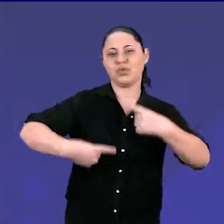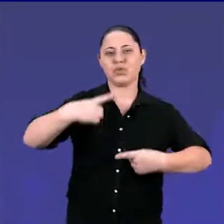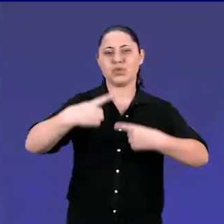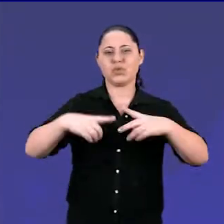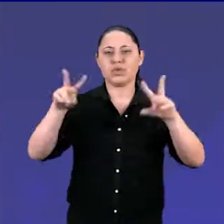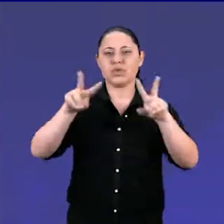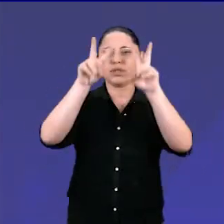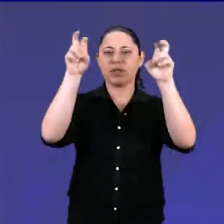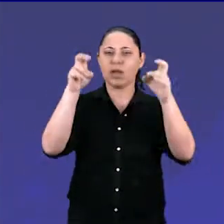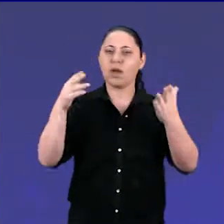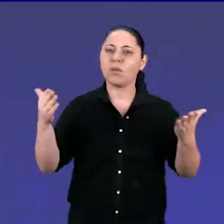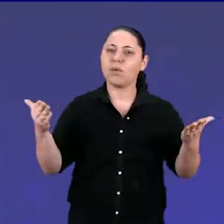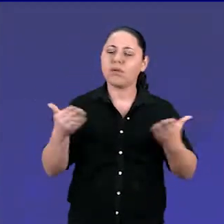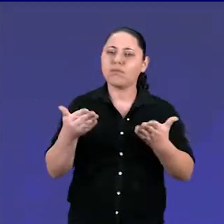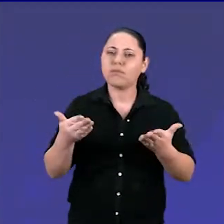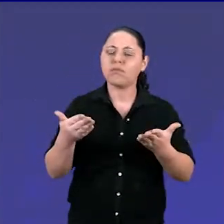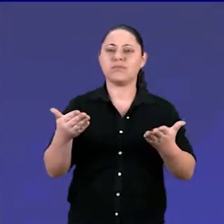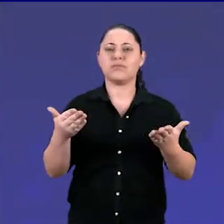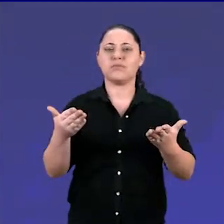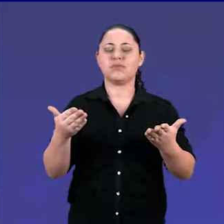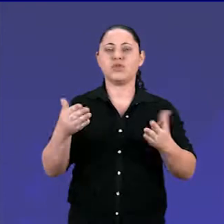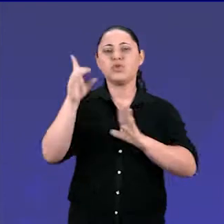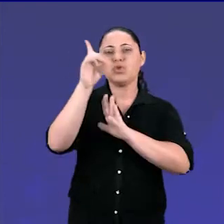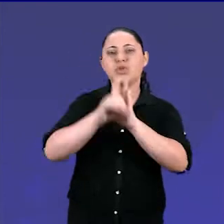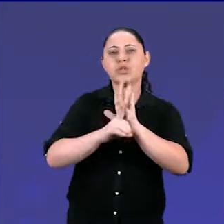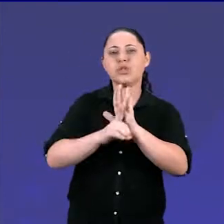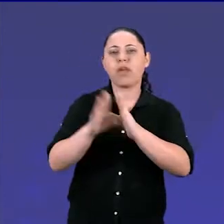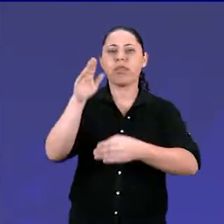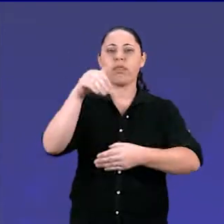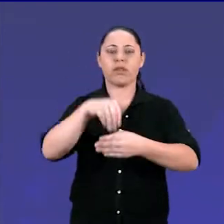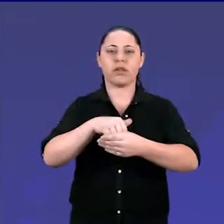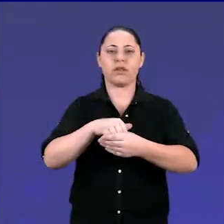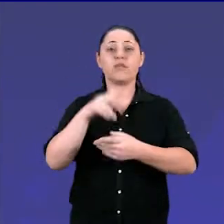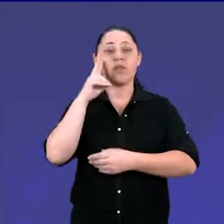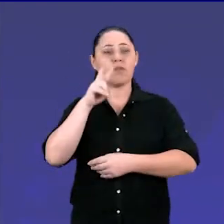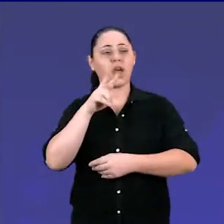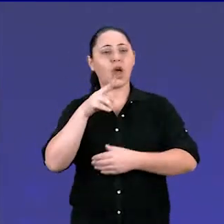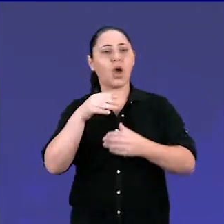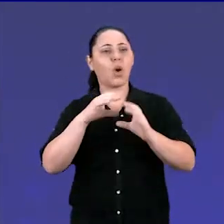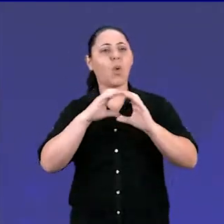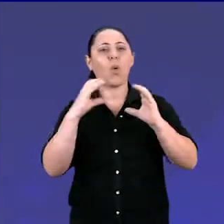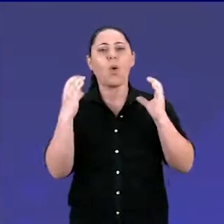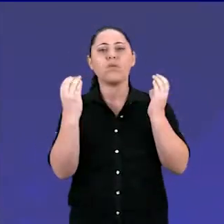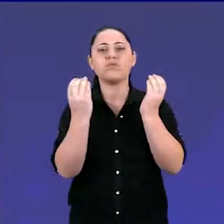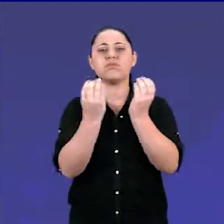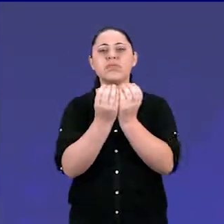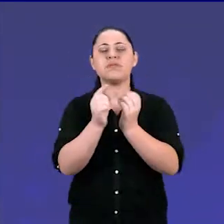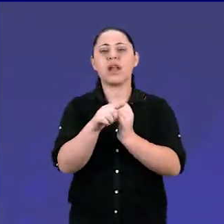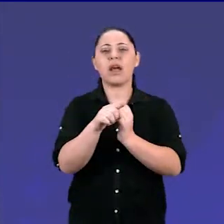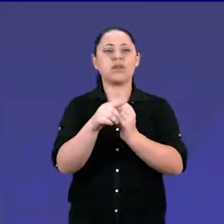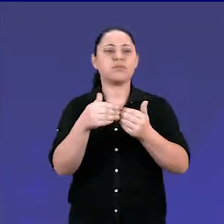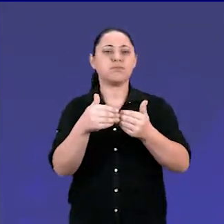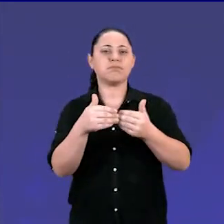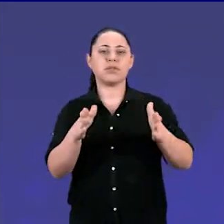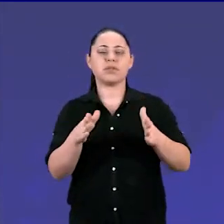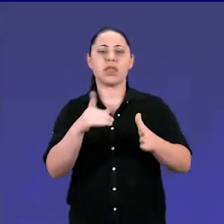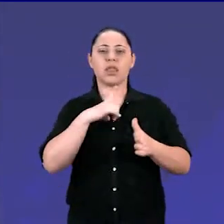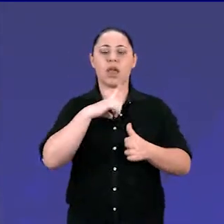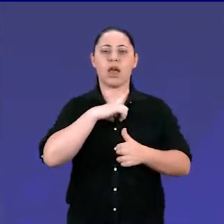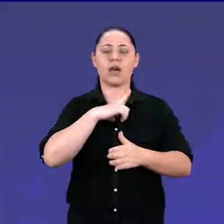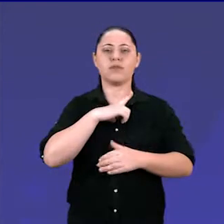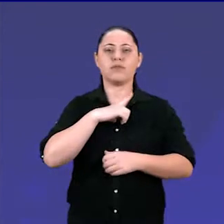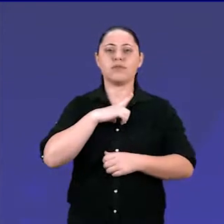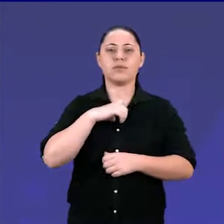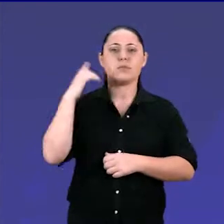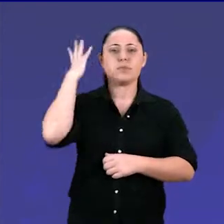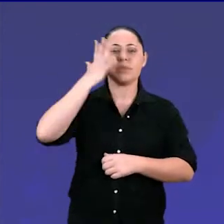discussões sobre temas atuais do direito eleitoral. Você vai assistir agora à conferência de abertura, que teve como palestrantes o professor